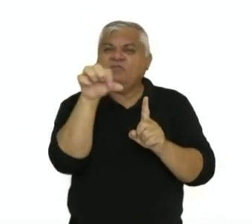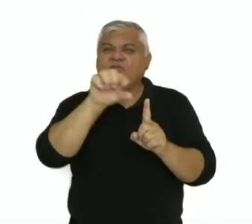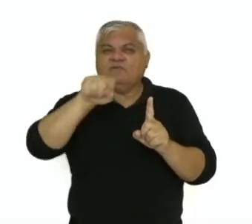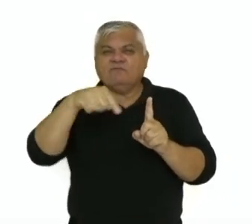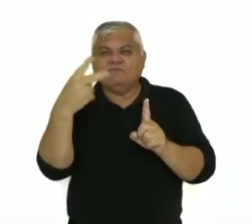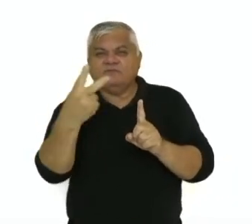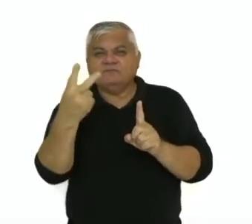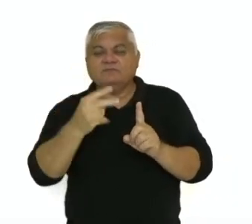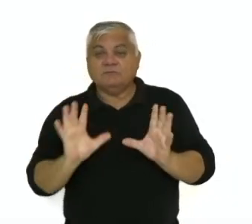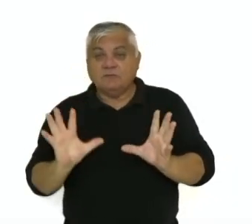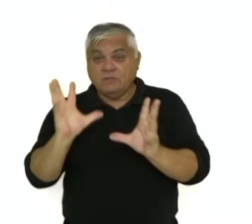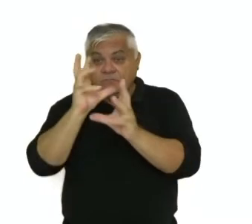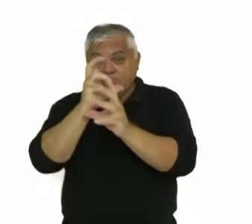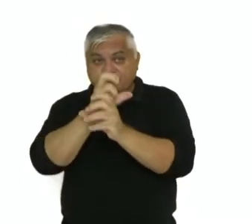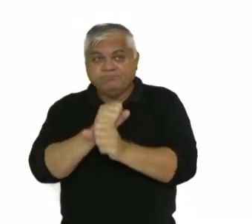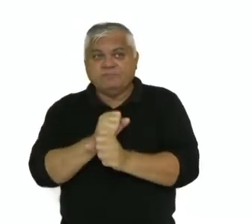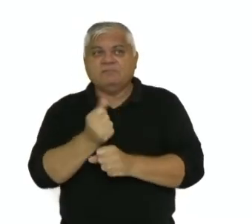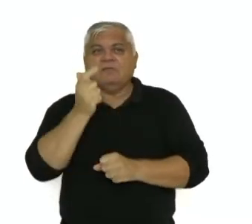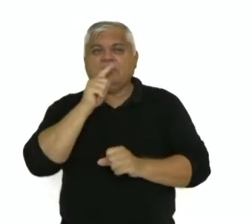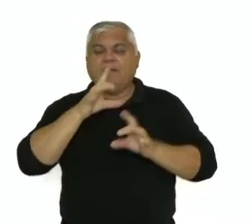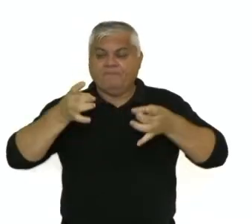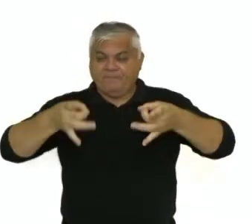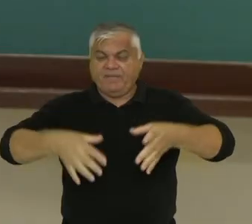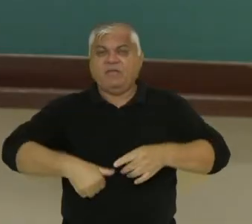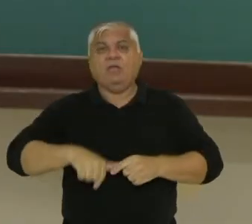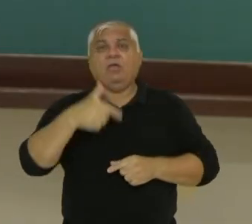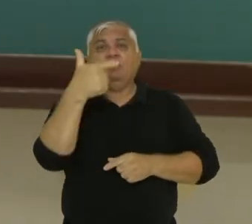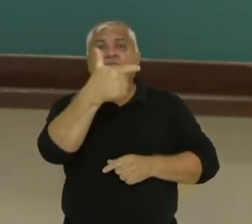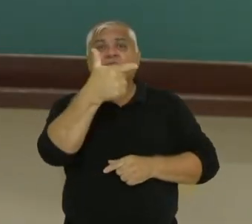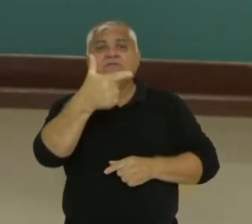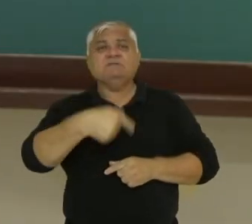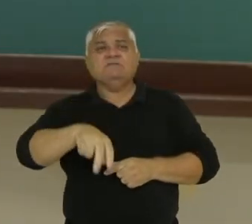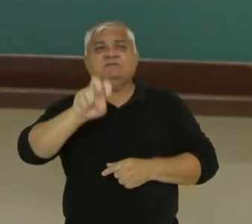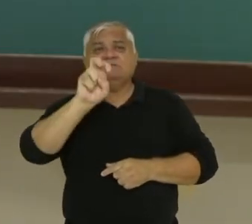1.699,22. Fazendo o produto, o juro deu